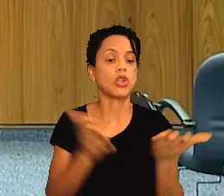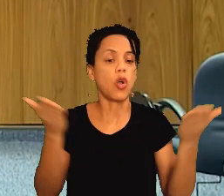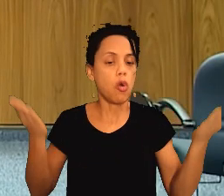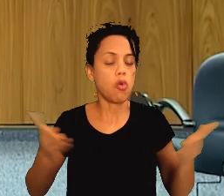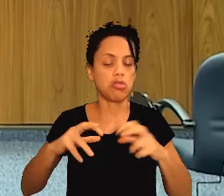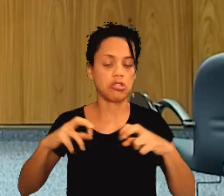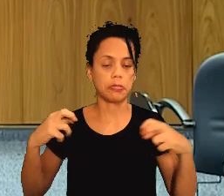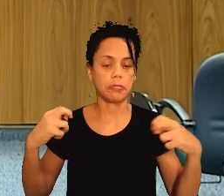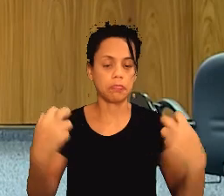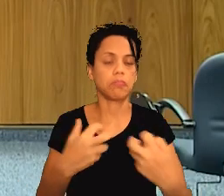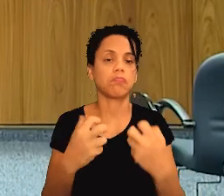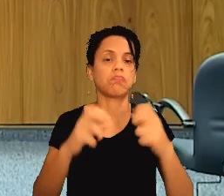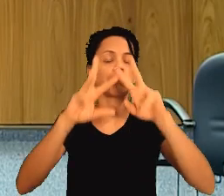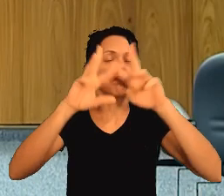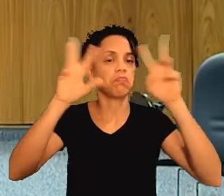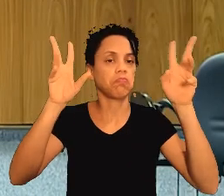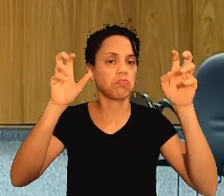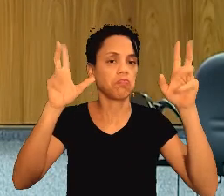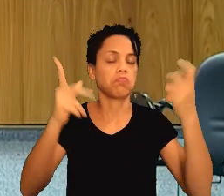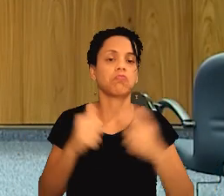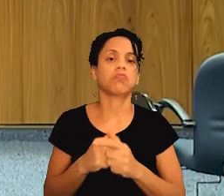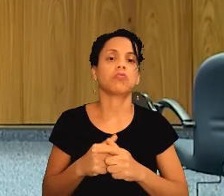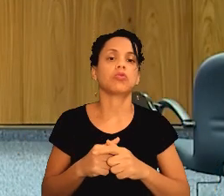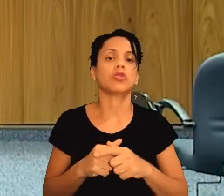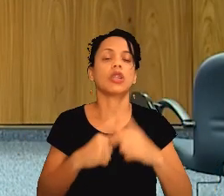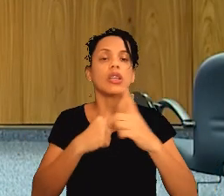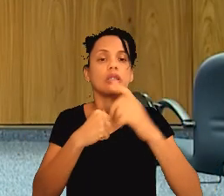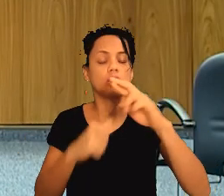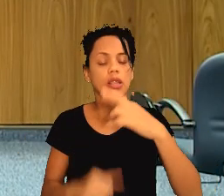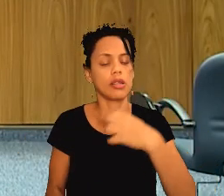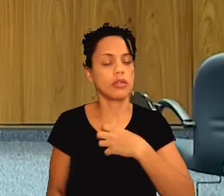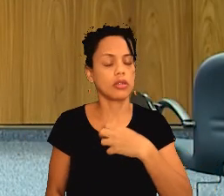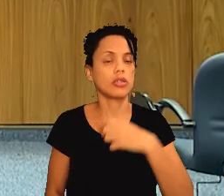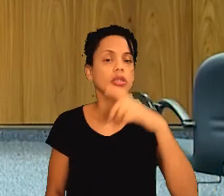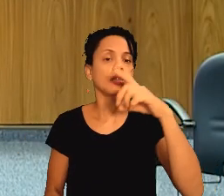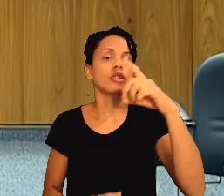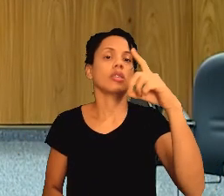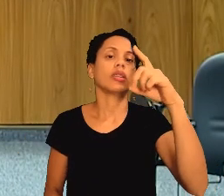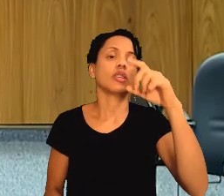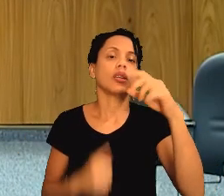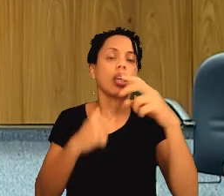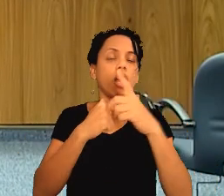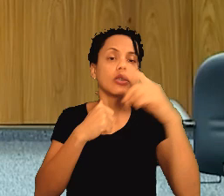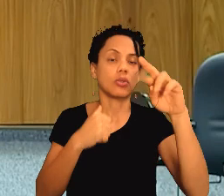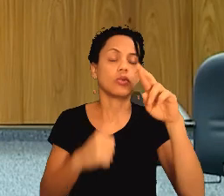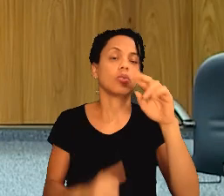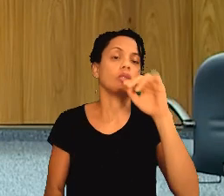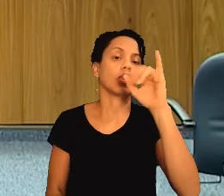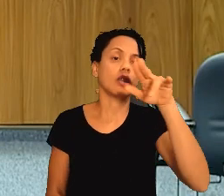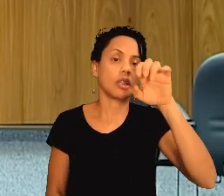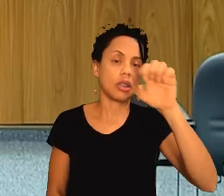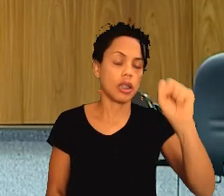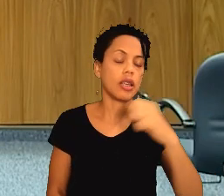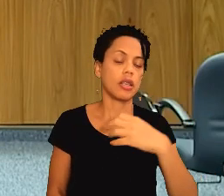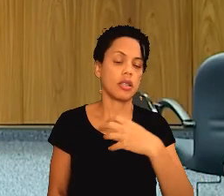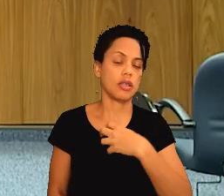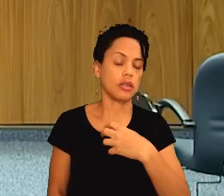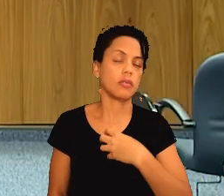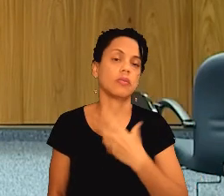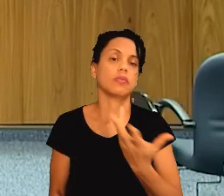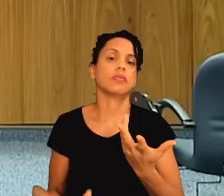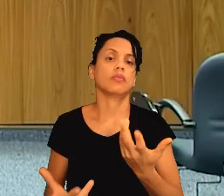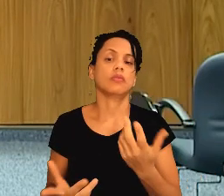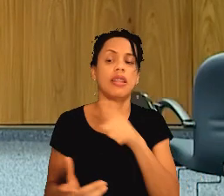abertura desse espaço e pela sensibilidade da doutora Inês e de outros que estão aqui para essa temática, porque